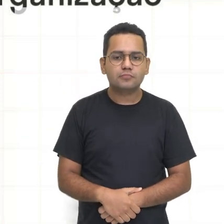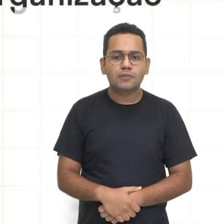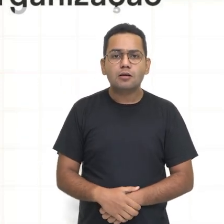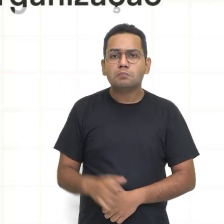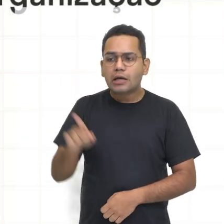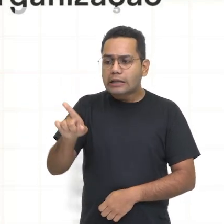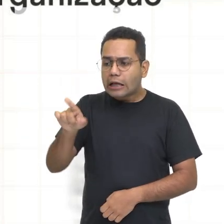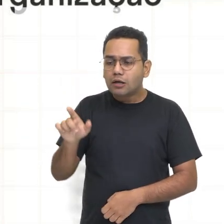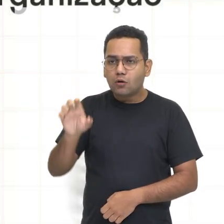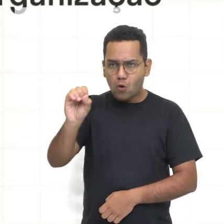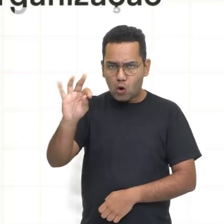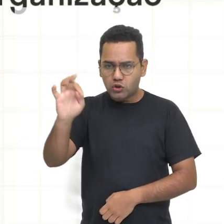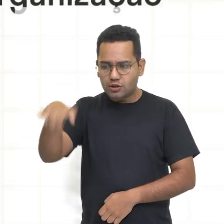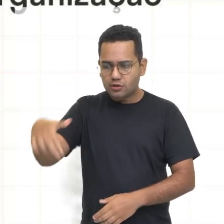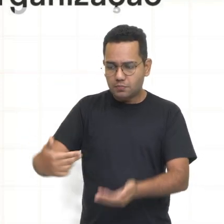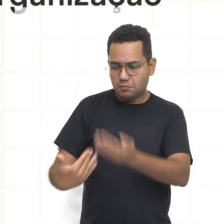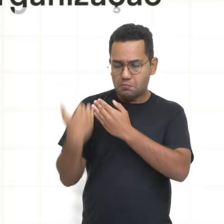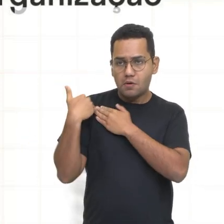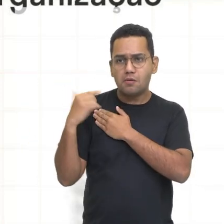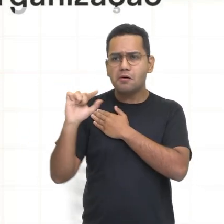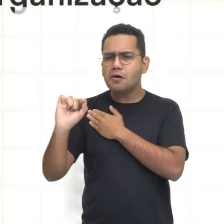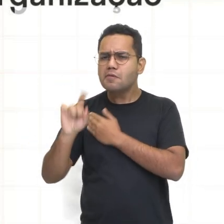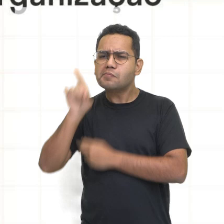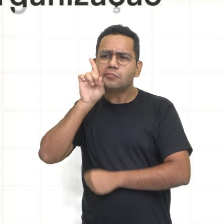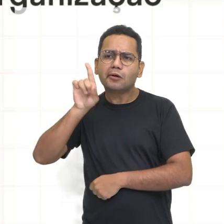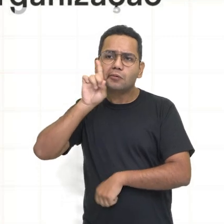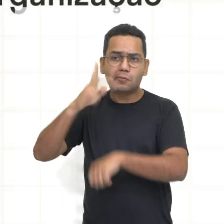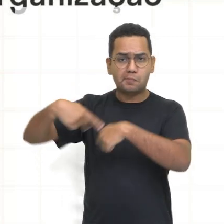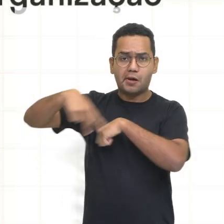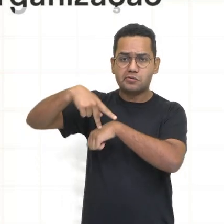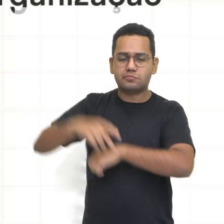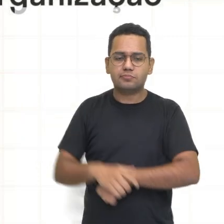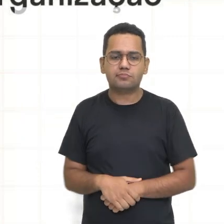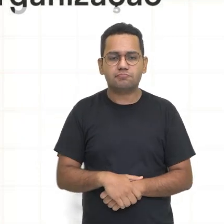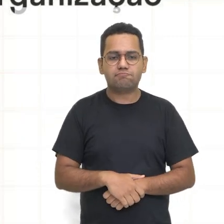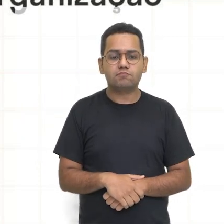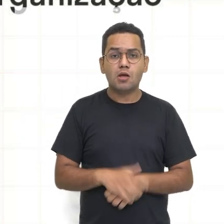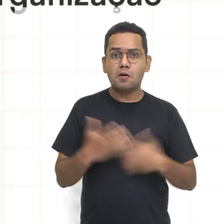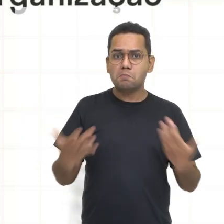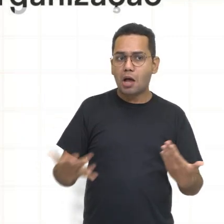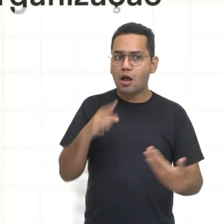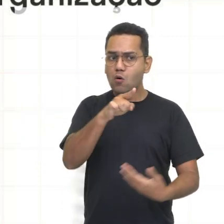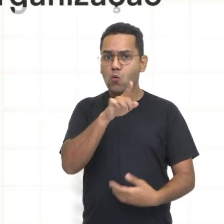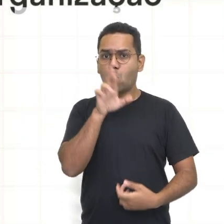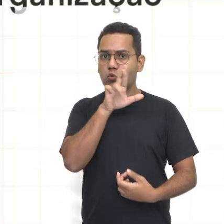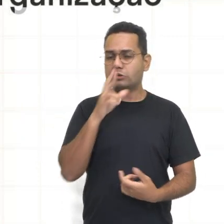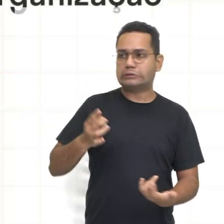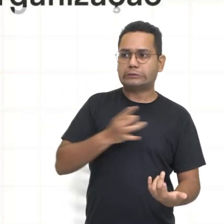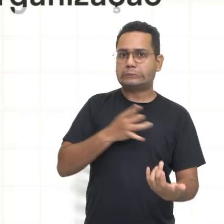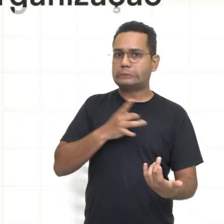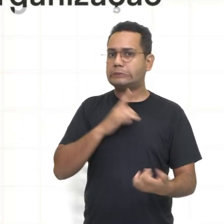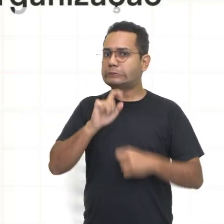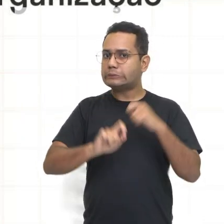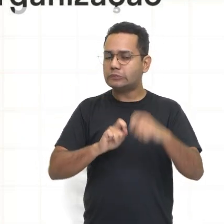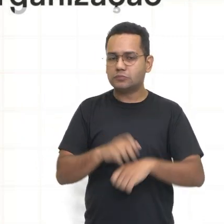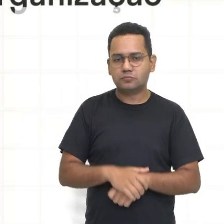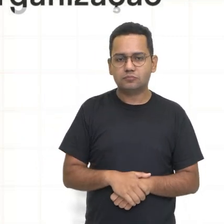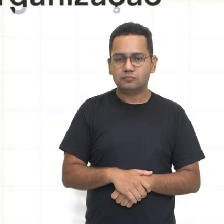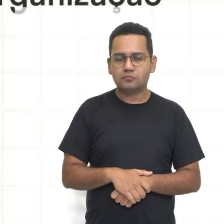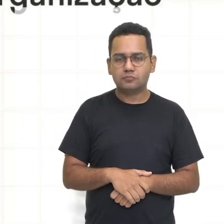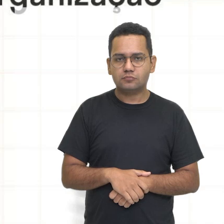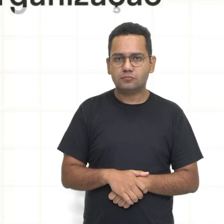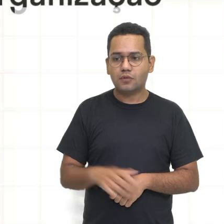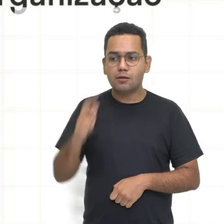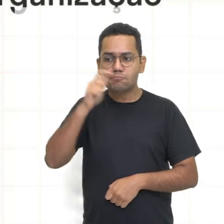Essa organização ela está sob liderança dos Estados Unidos. E há um receio da Rússia de